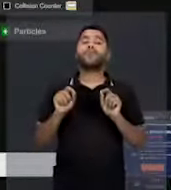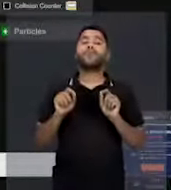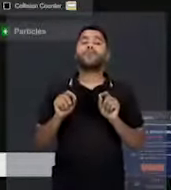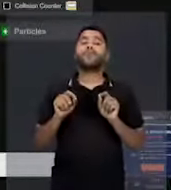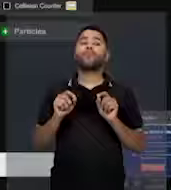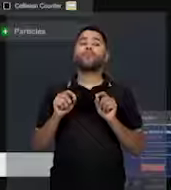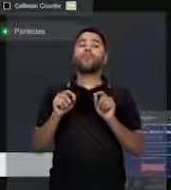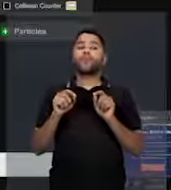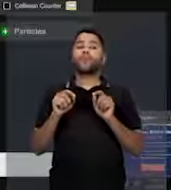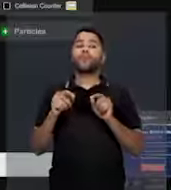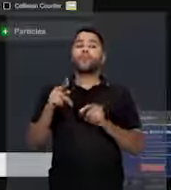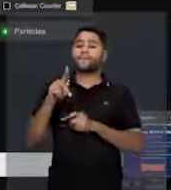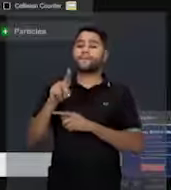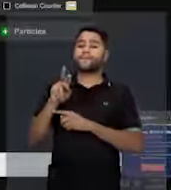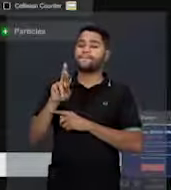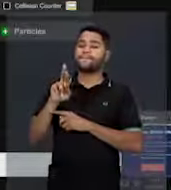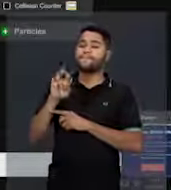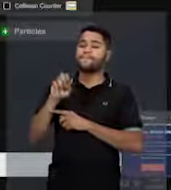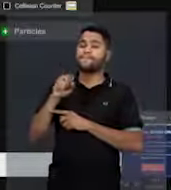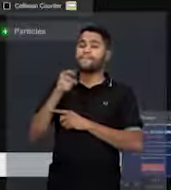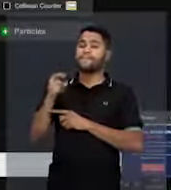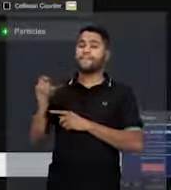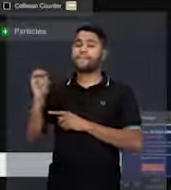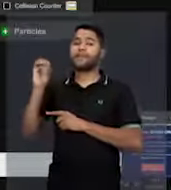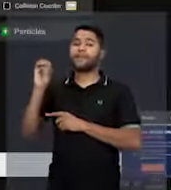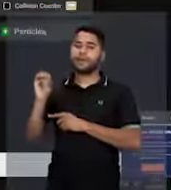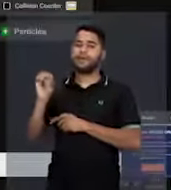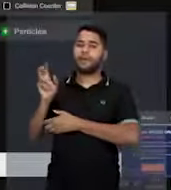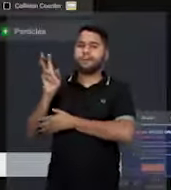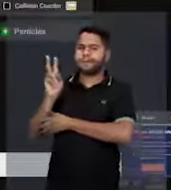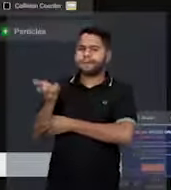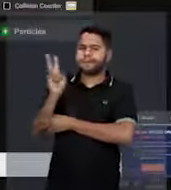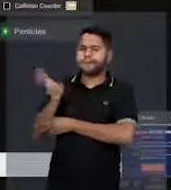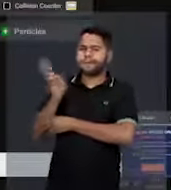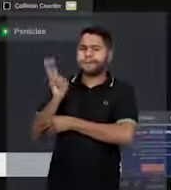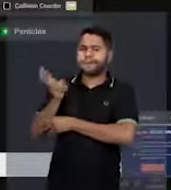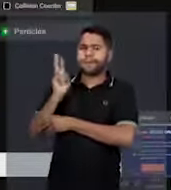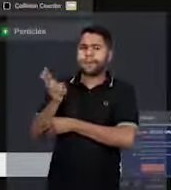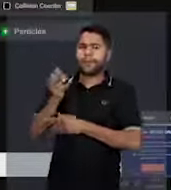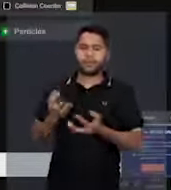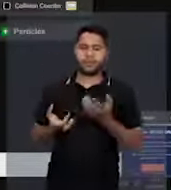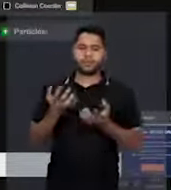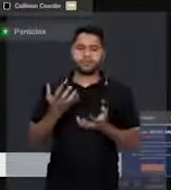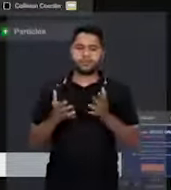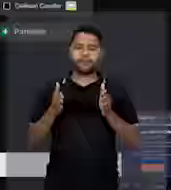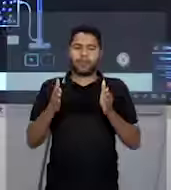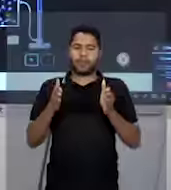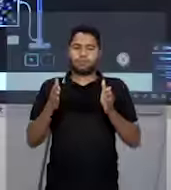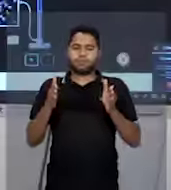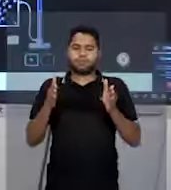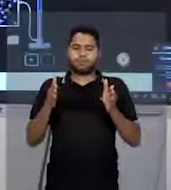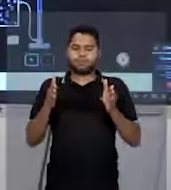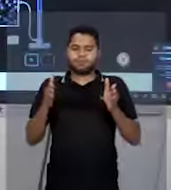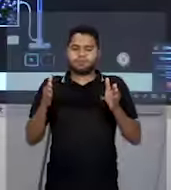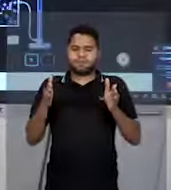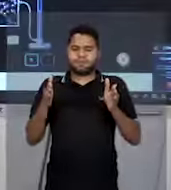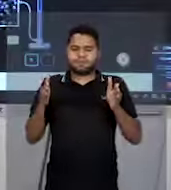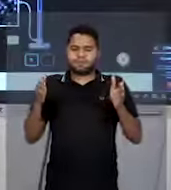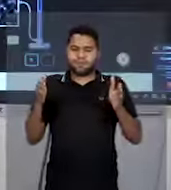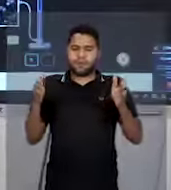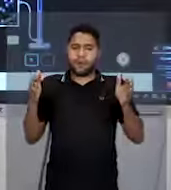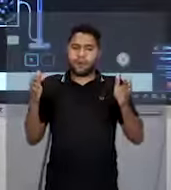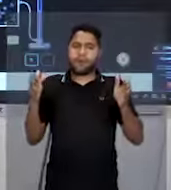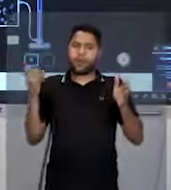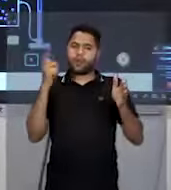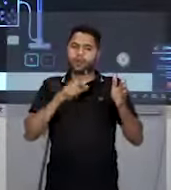ser com pressão constante, porque a quantidade que você aqueceu, ela vai ser compensada pelo valor